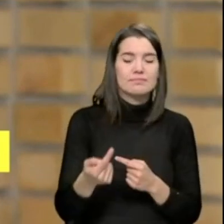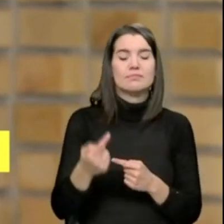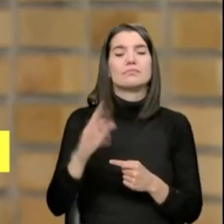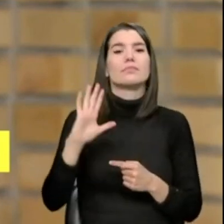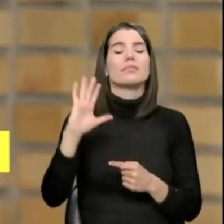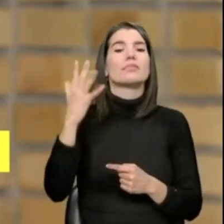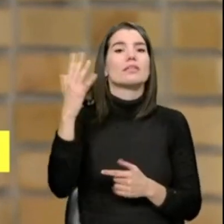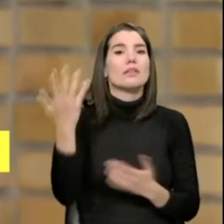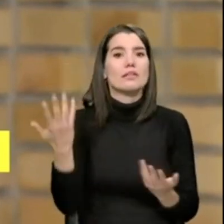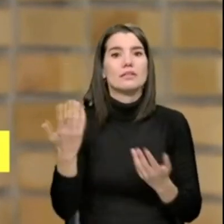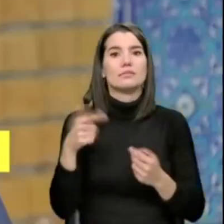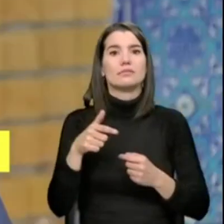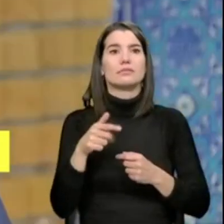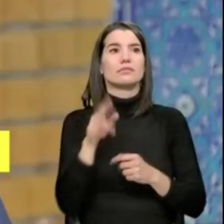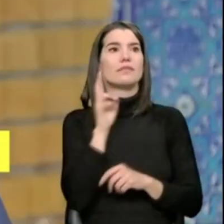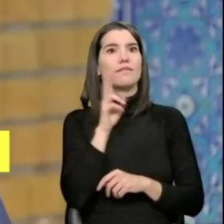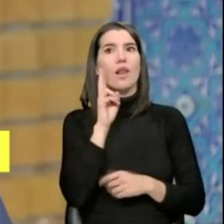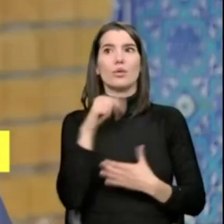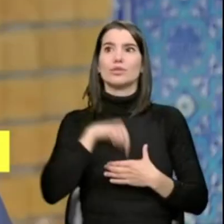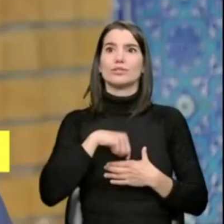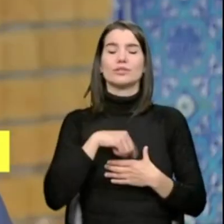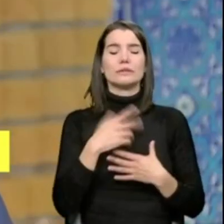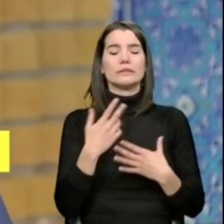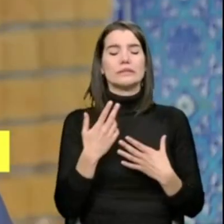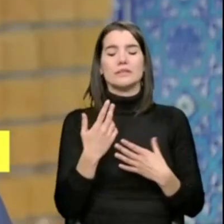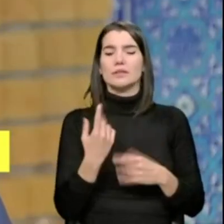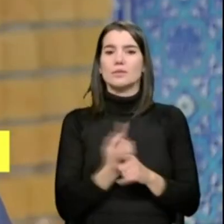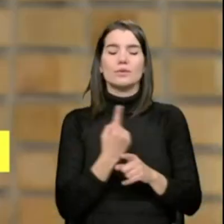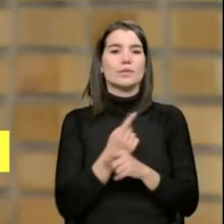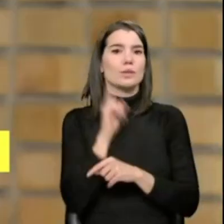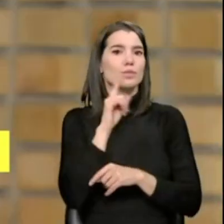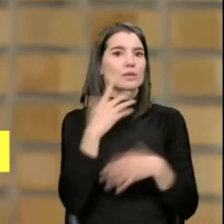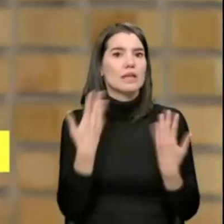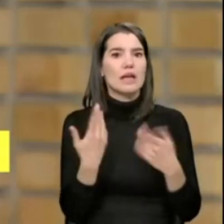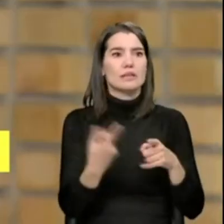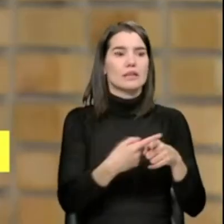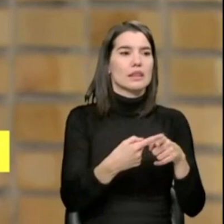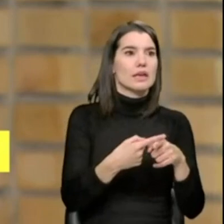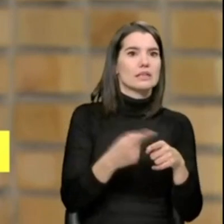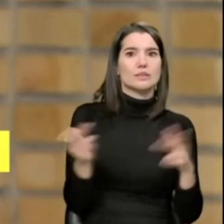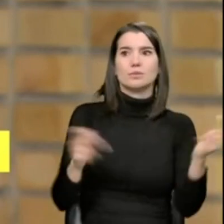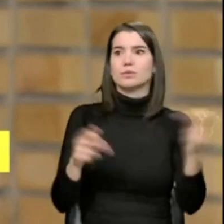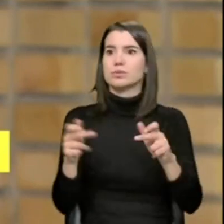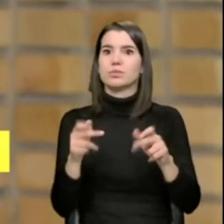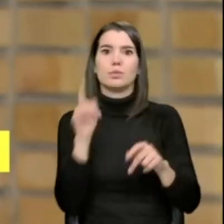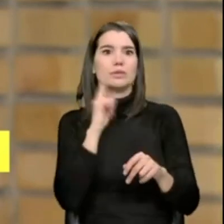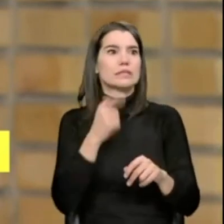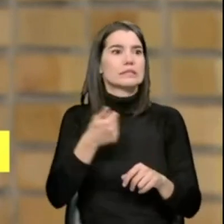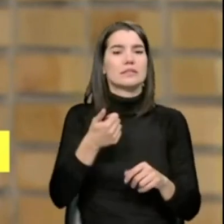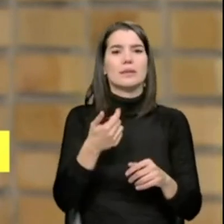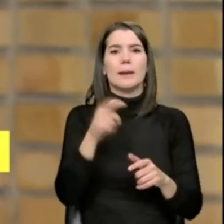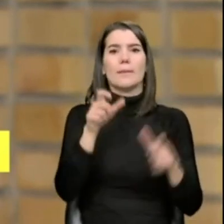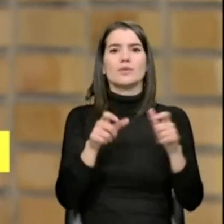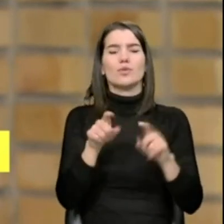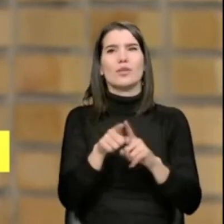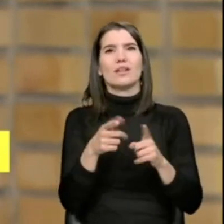em que valores se levantam, há alturas em que interesses se levantam e as pessoas naturalmente acabam por